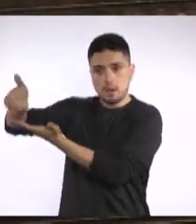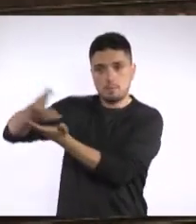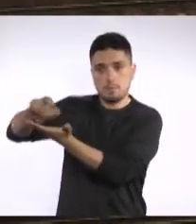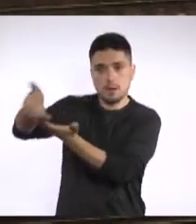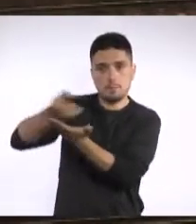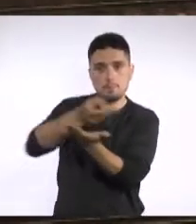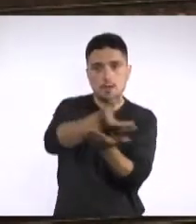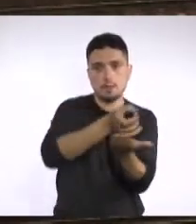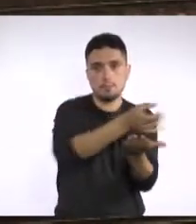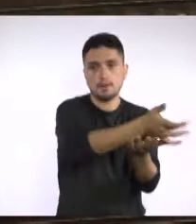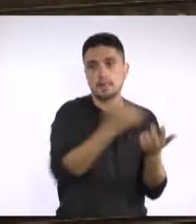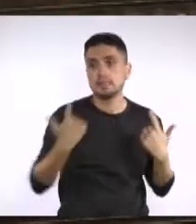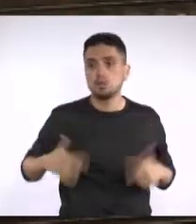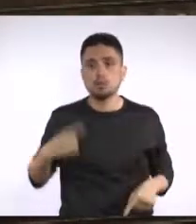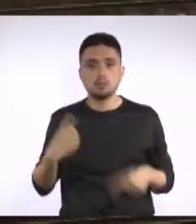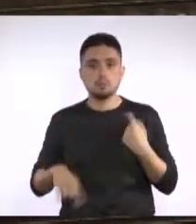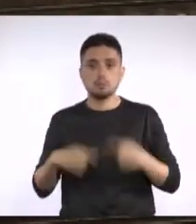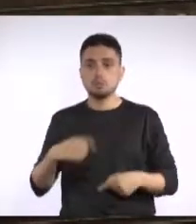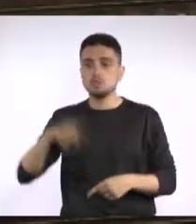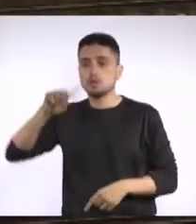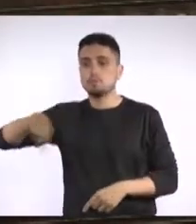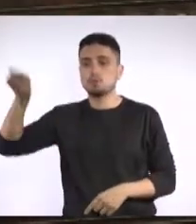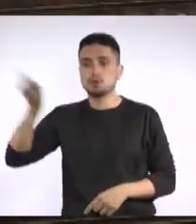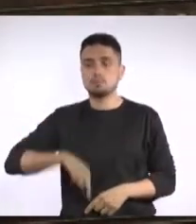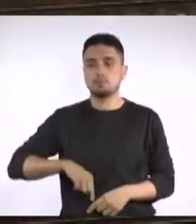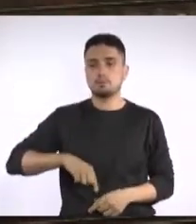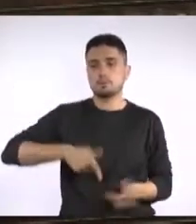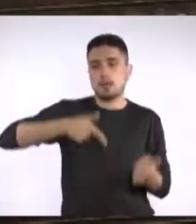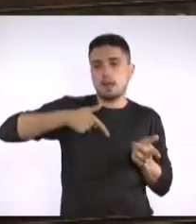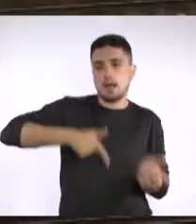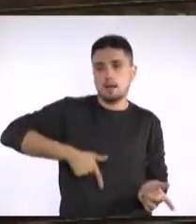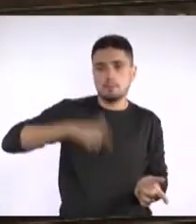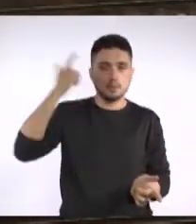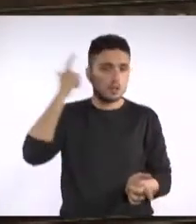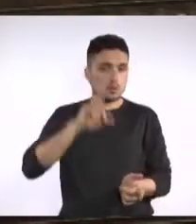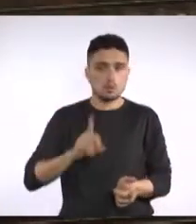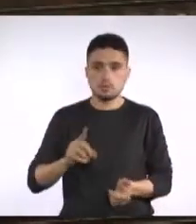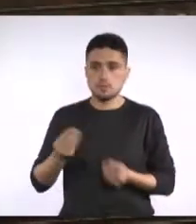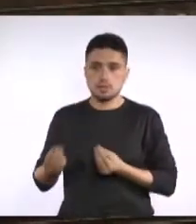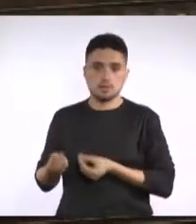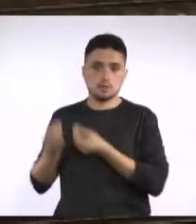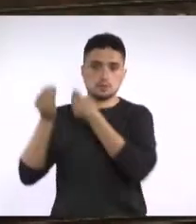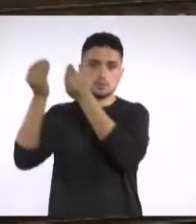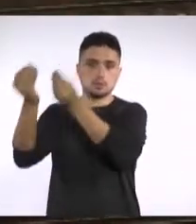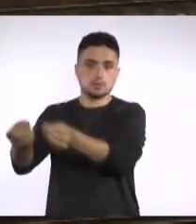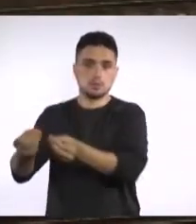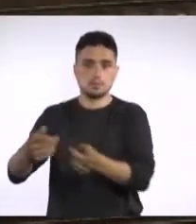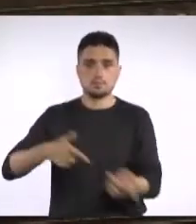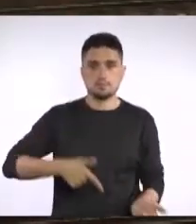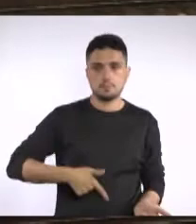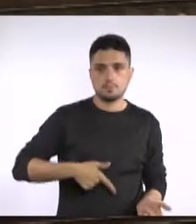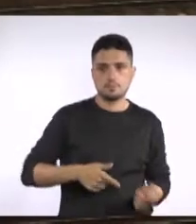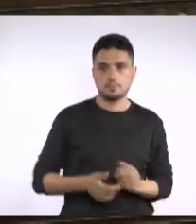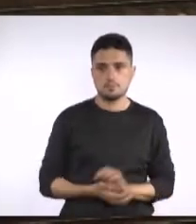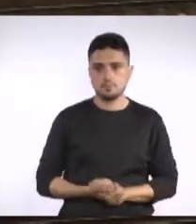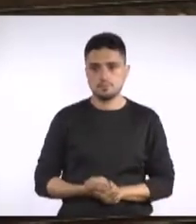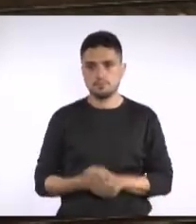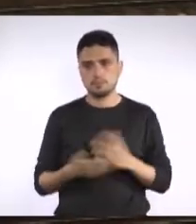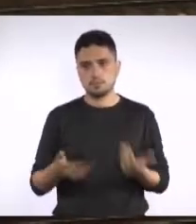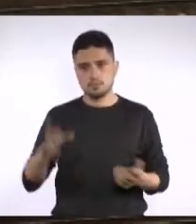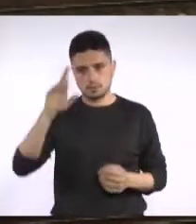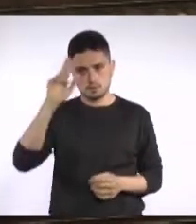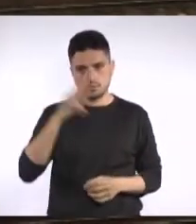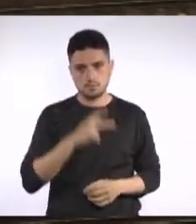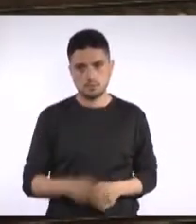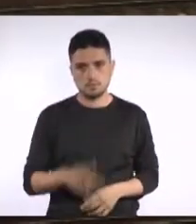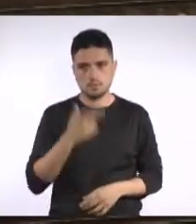de fato para que essas armas não cheguem às mãos indevidas. Então, senhor presidente,